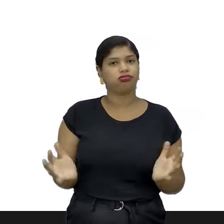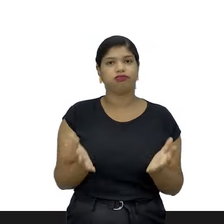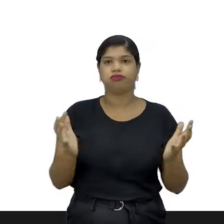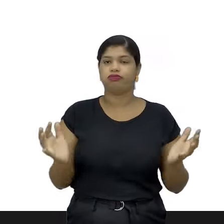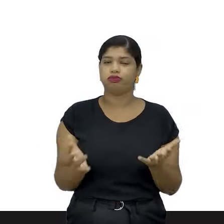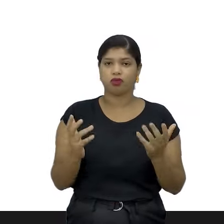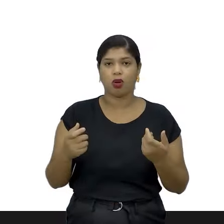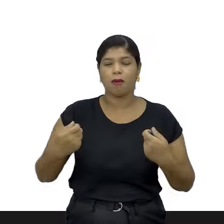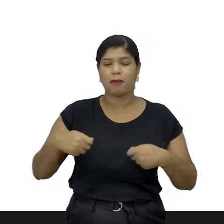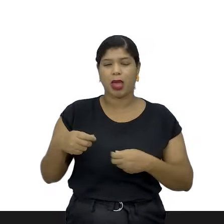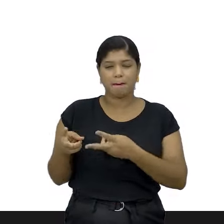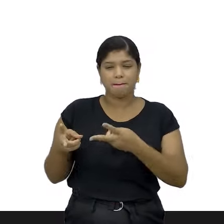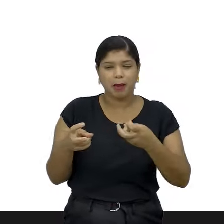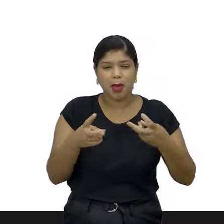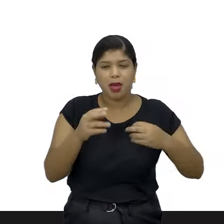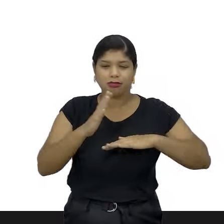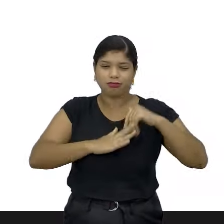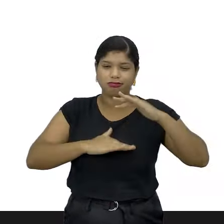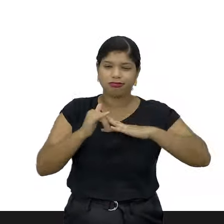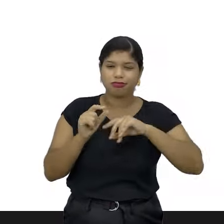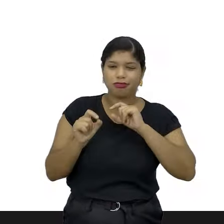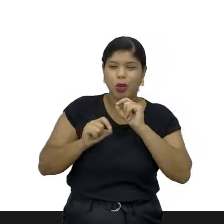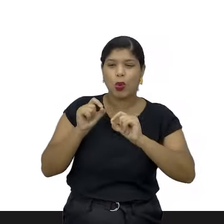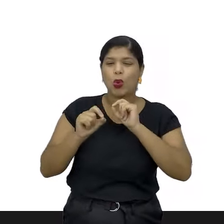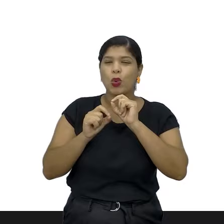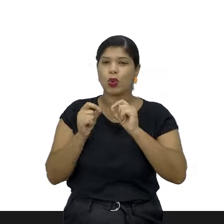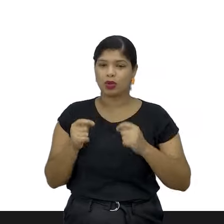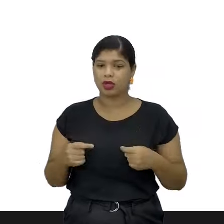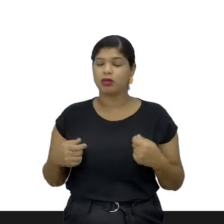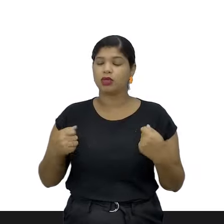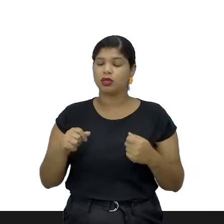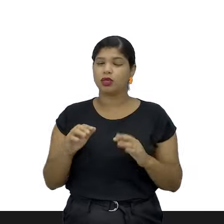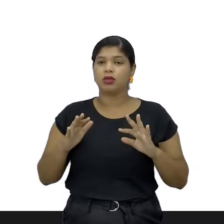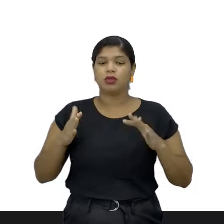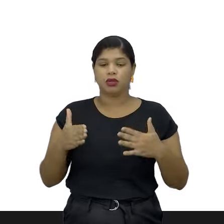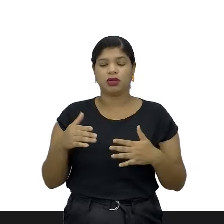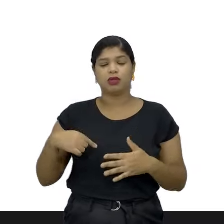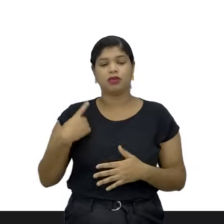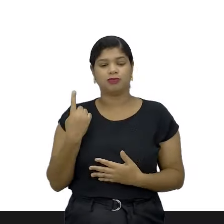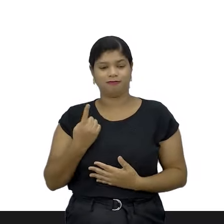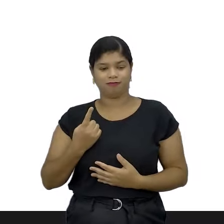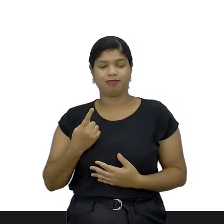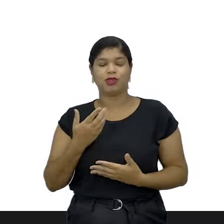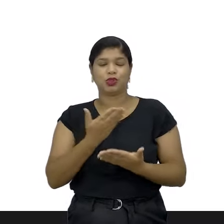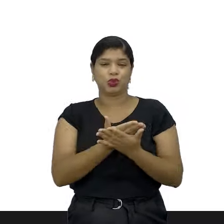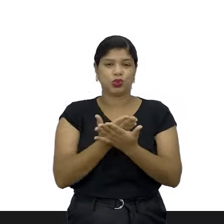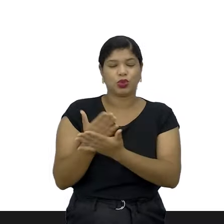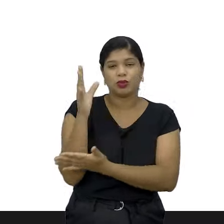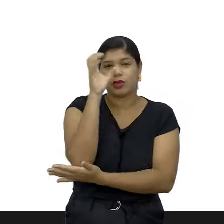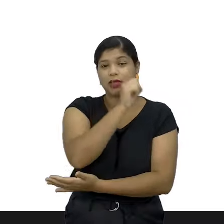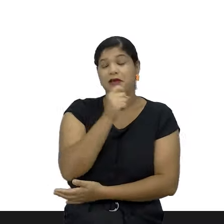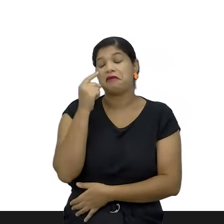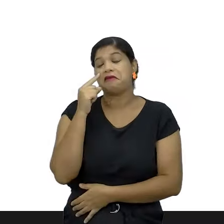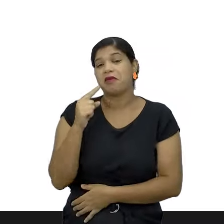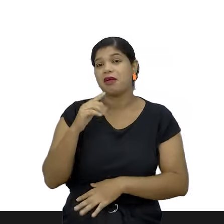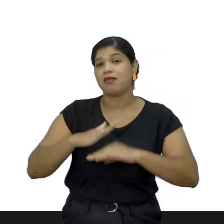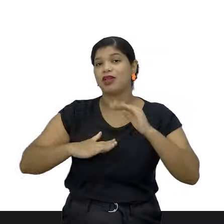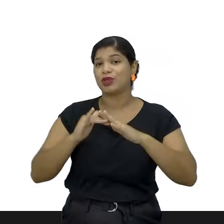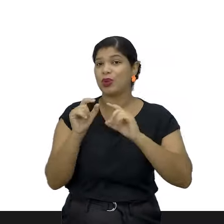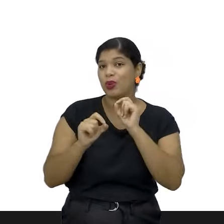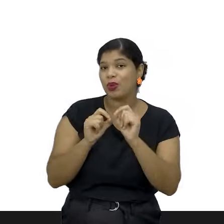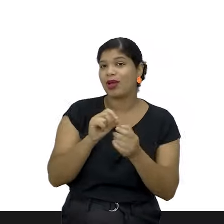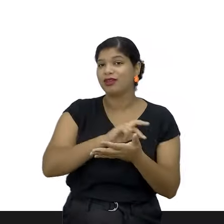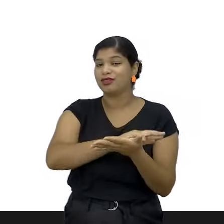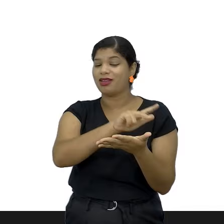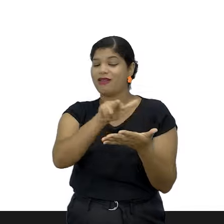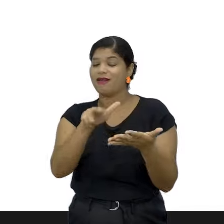Mapear essas habilidades que precisam ser alvo do nosso trabalho, olhar quais são as habilidades mobilizadas nas